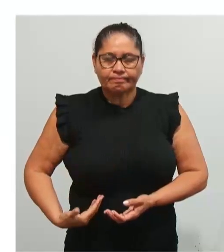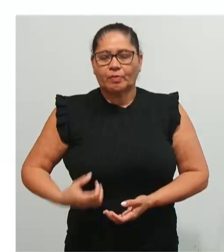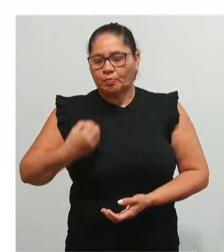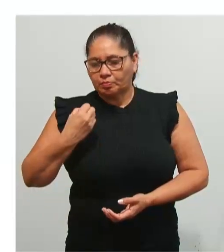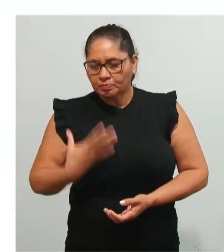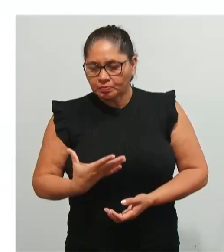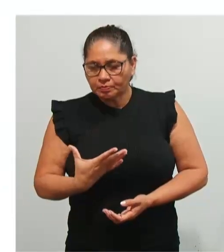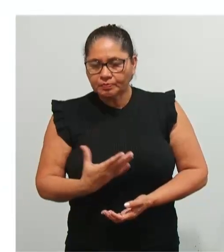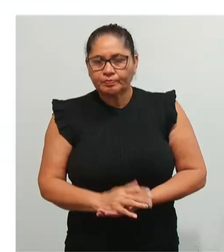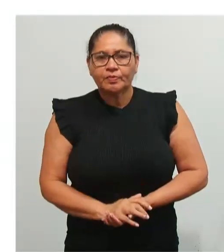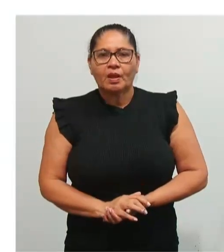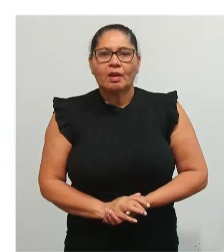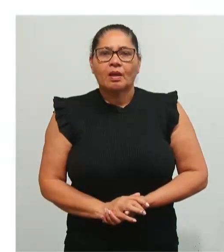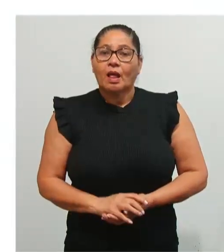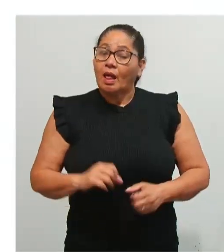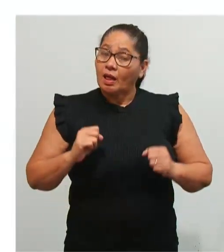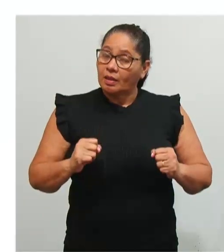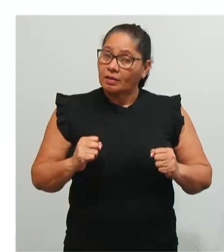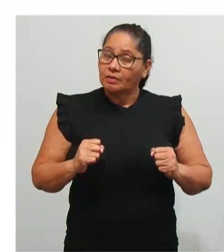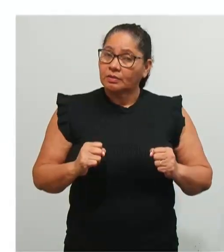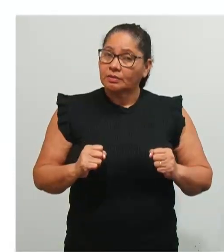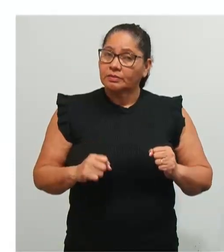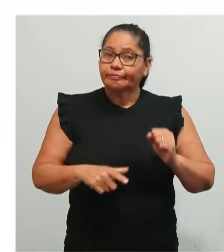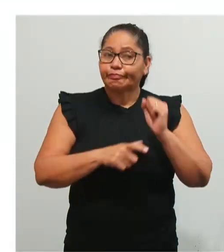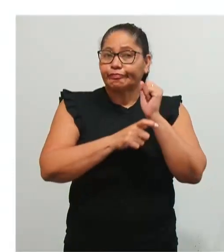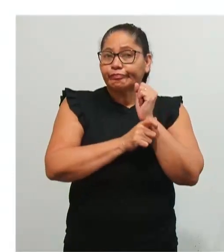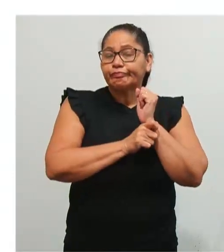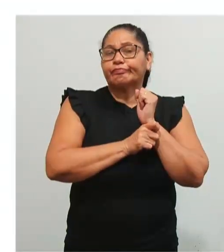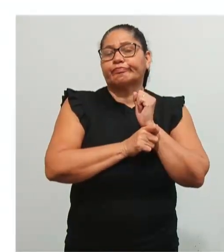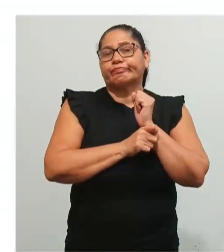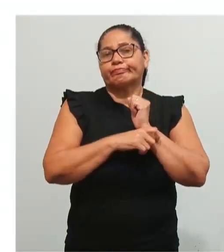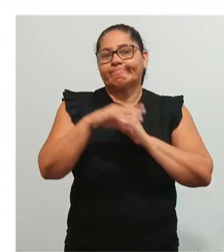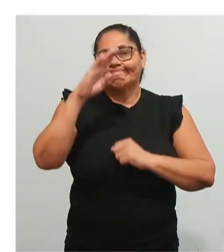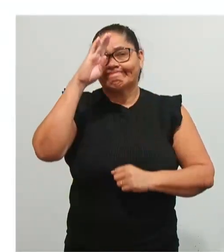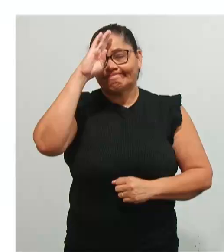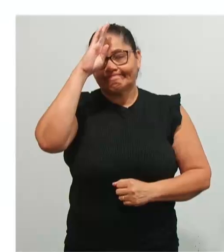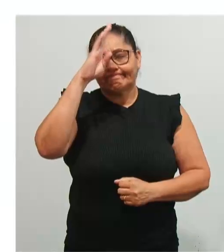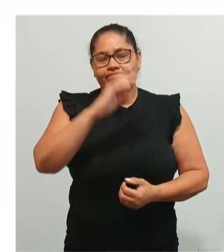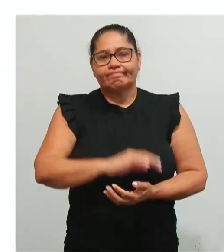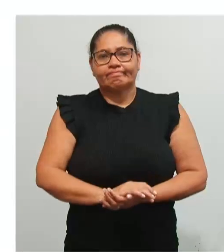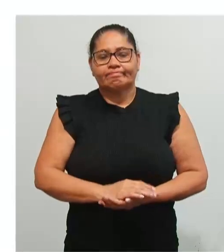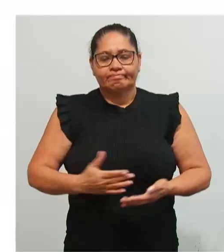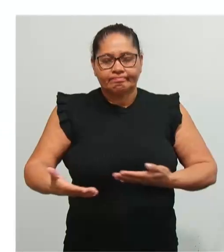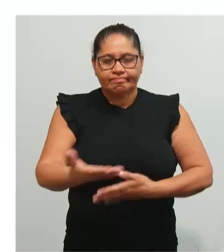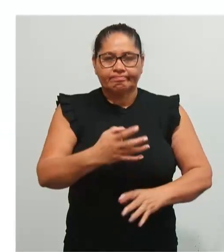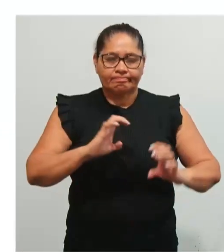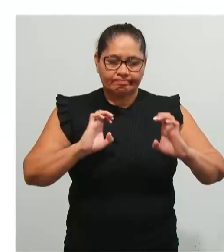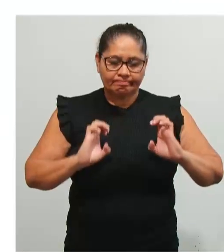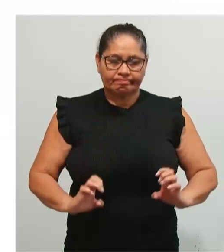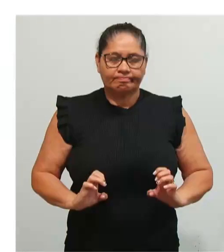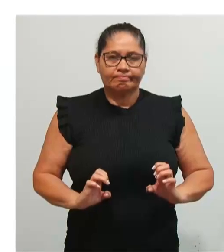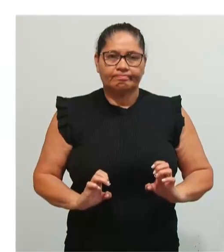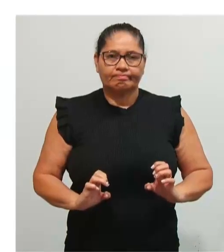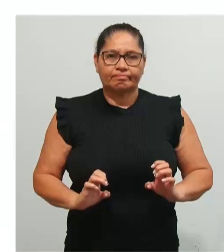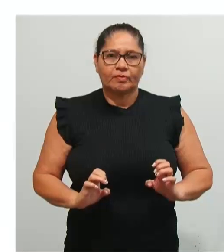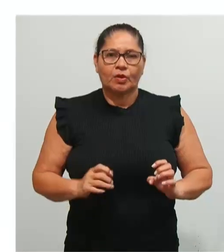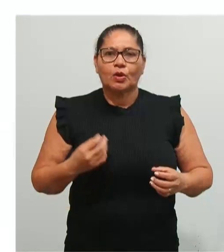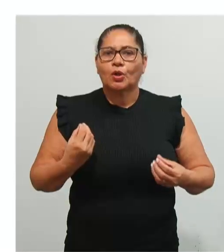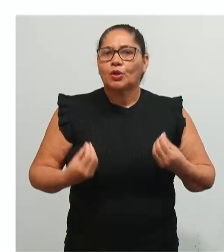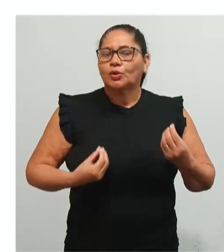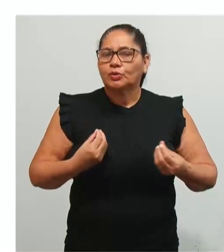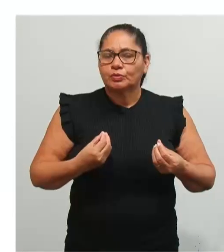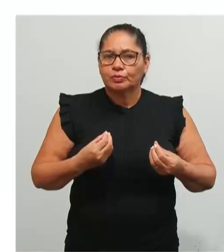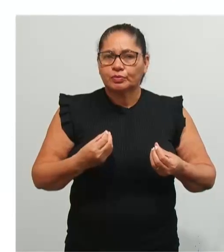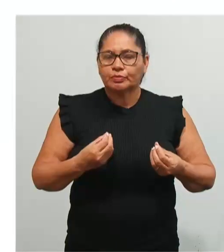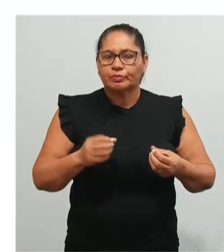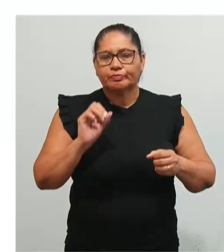pública deve estar pautada nos seguintes princípios basilares: relações éticas, conformidade em todas as